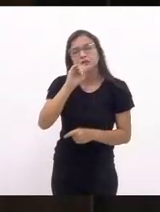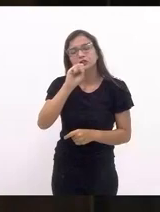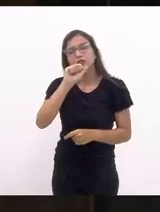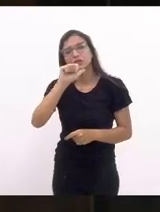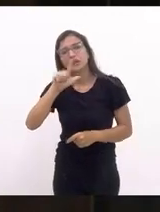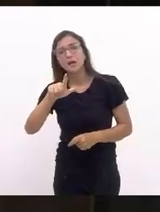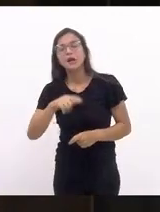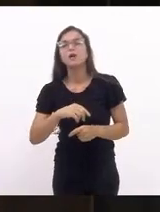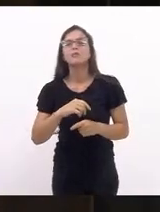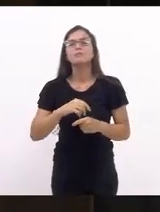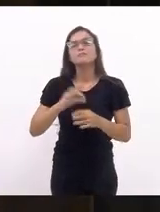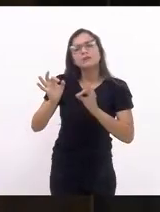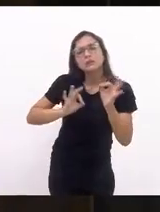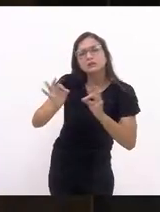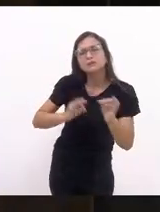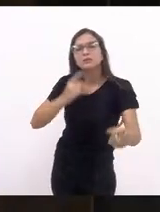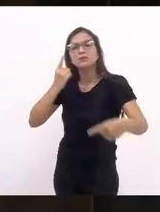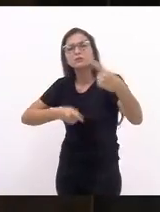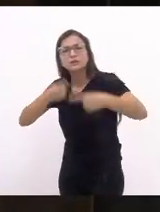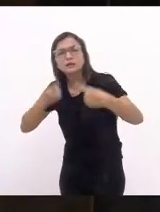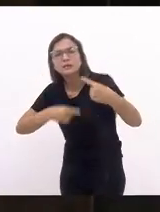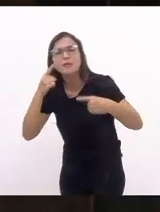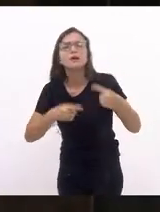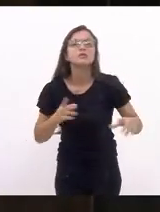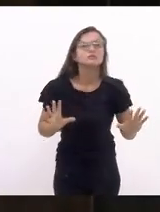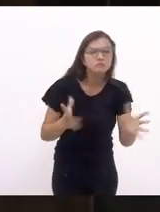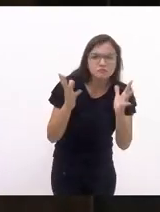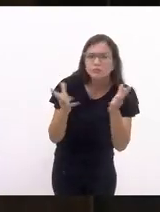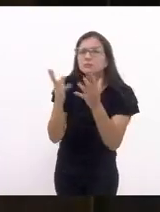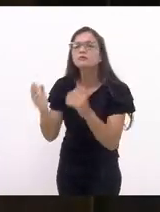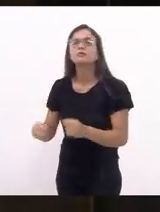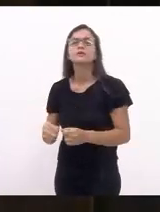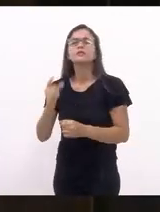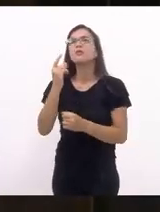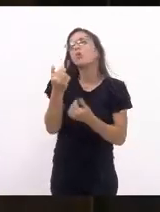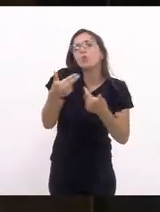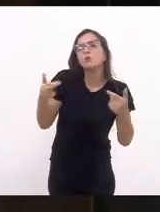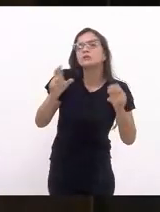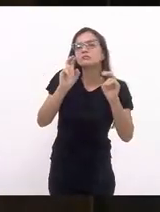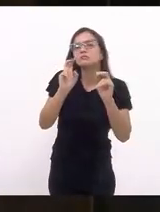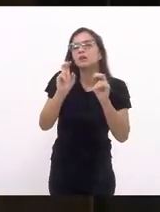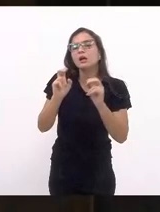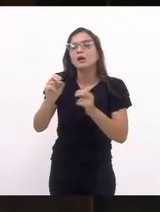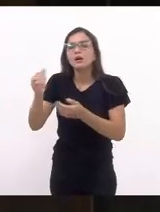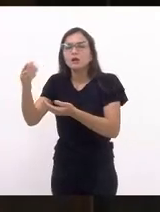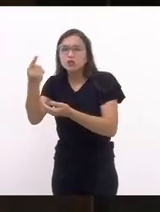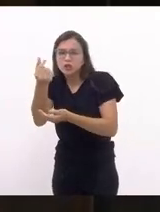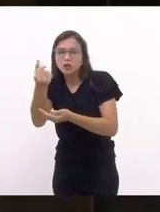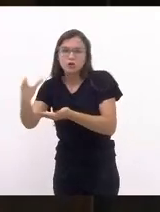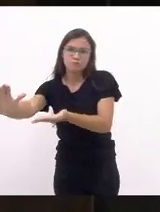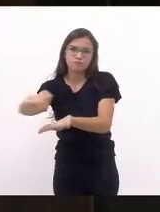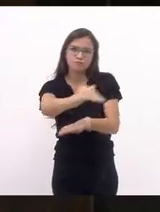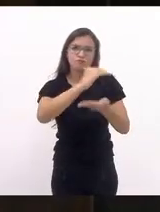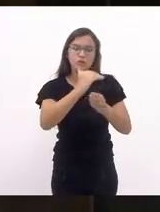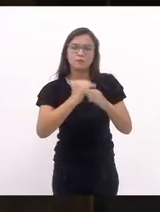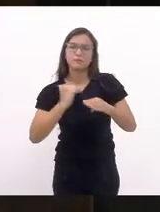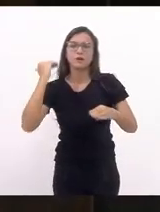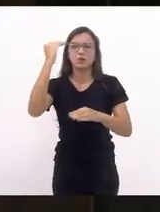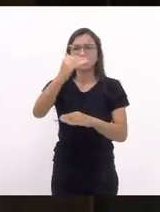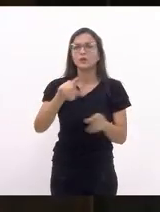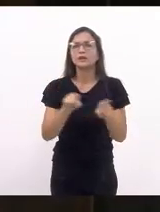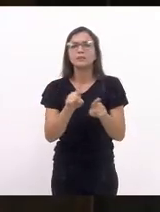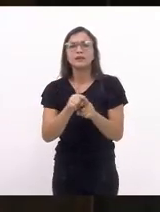planejamento debates promovidos no âmbito dos eventos o fundo soberano do Estado passaporte para o futuro caravanas